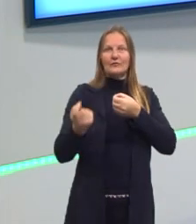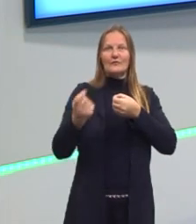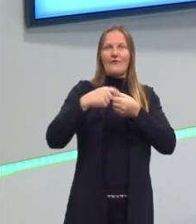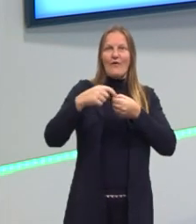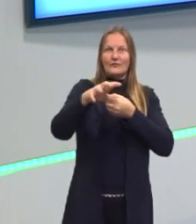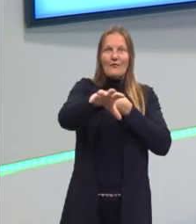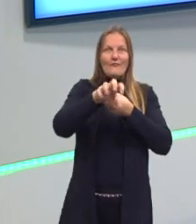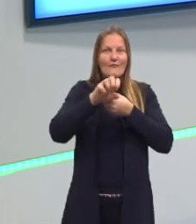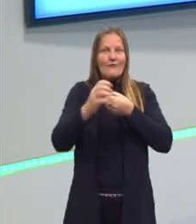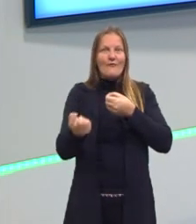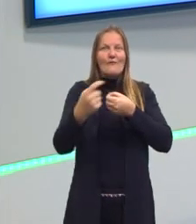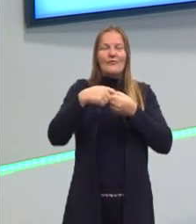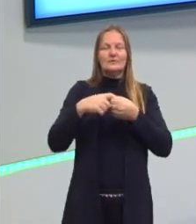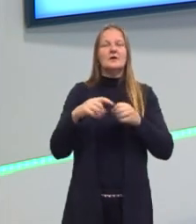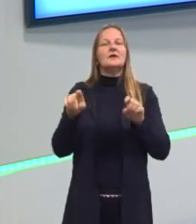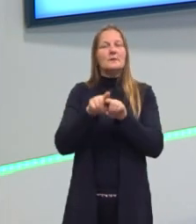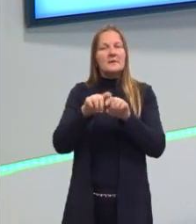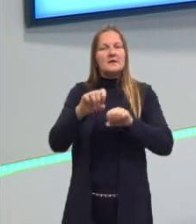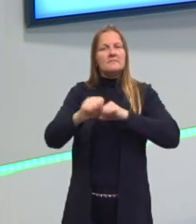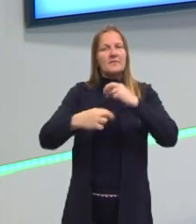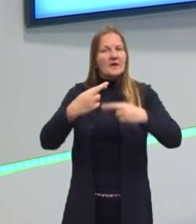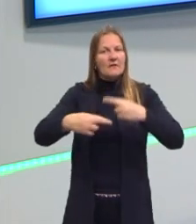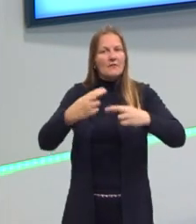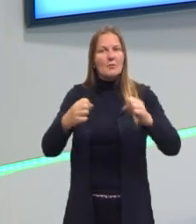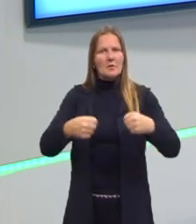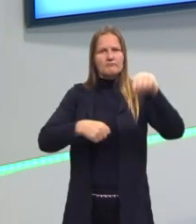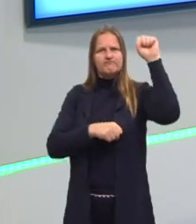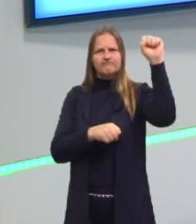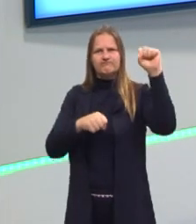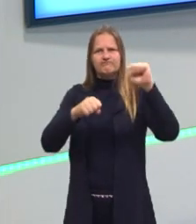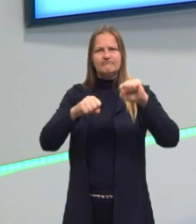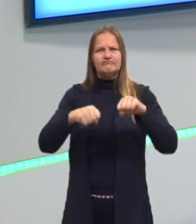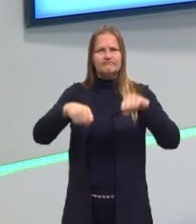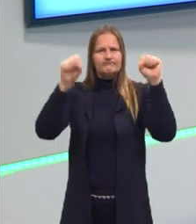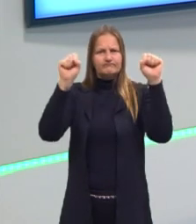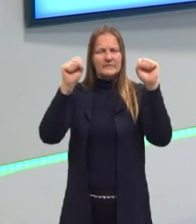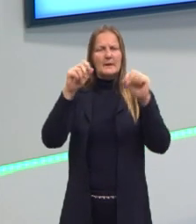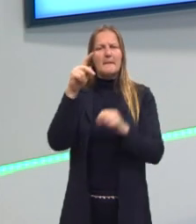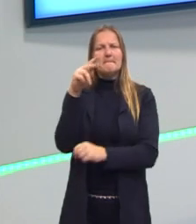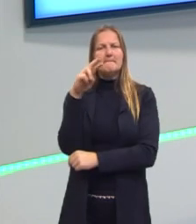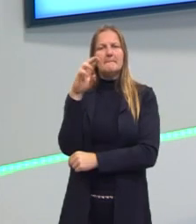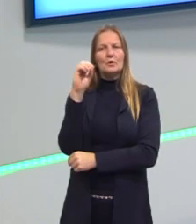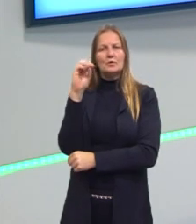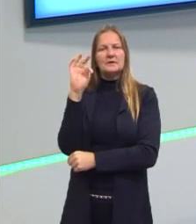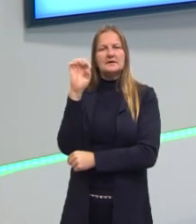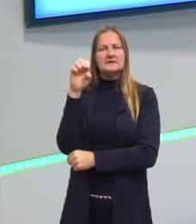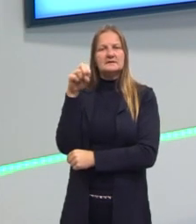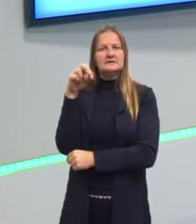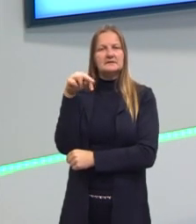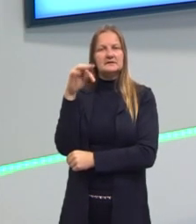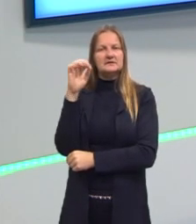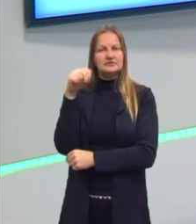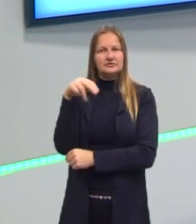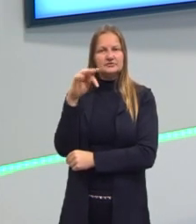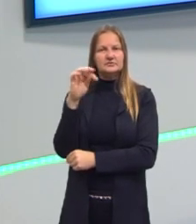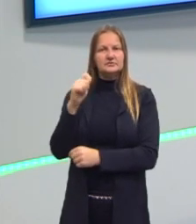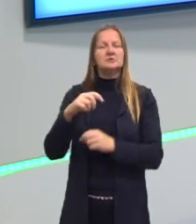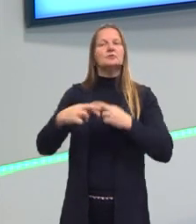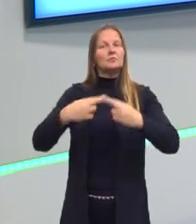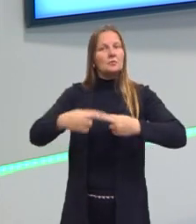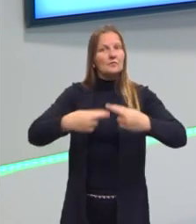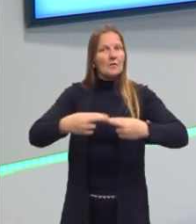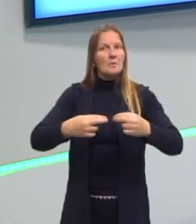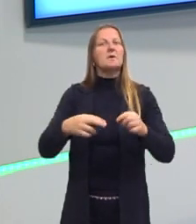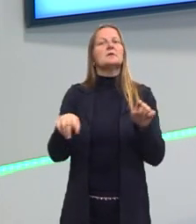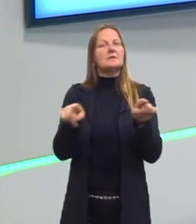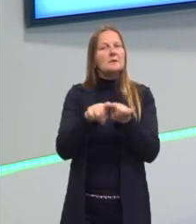nesse período a reforma protestante acontecendo se bom então a desse inventar dentro da igreja